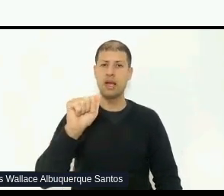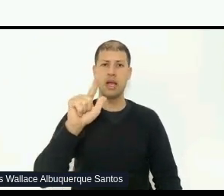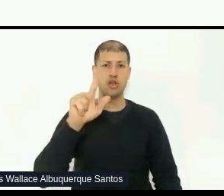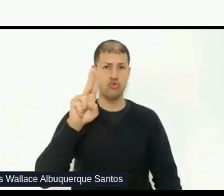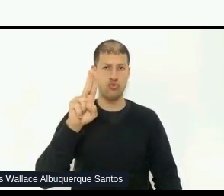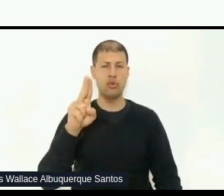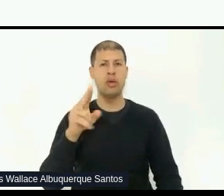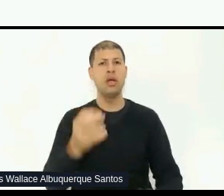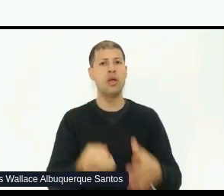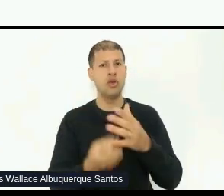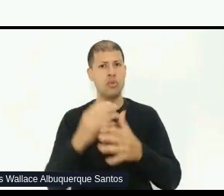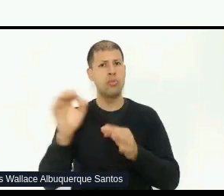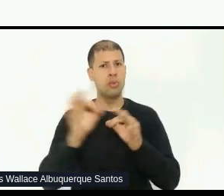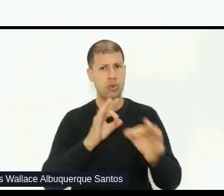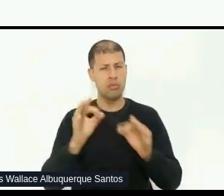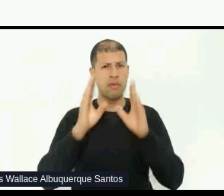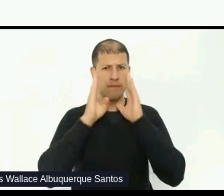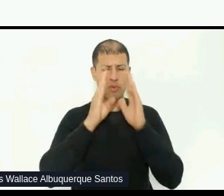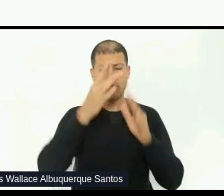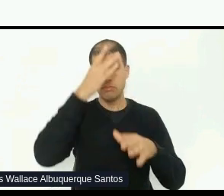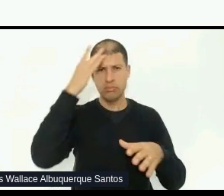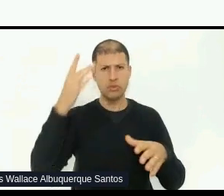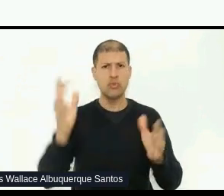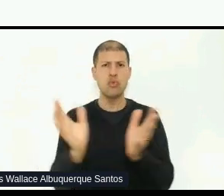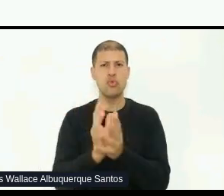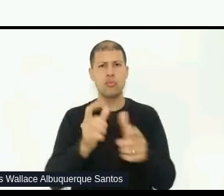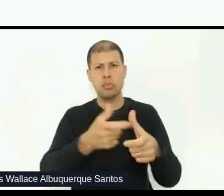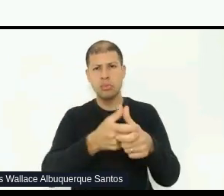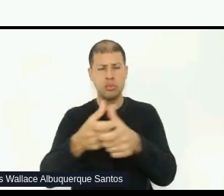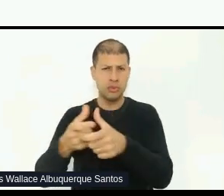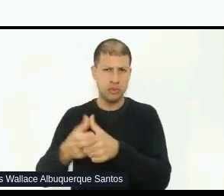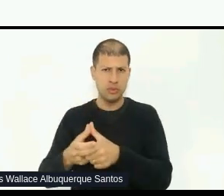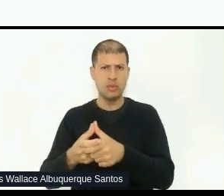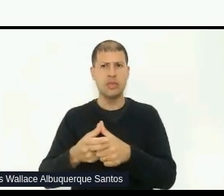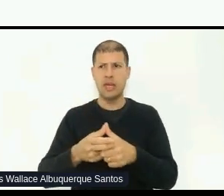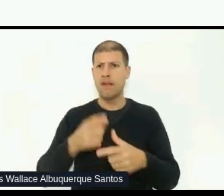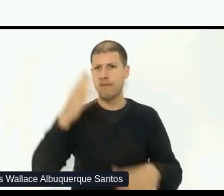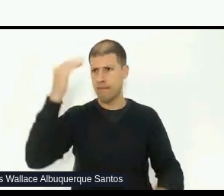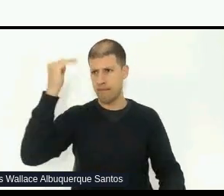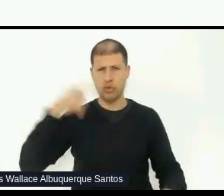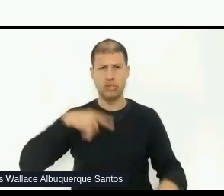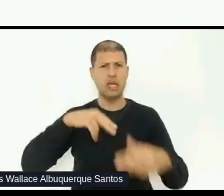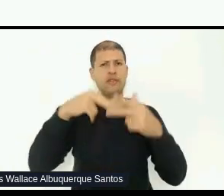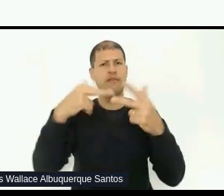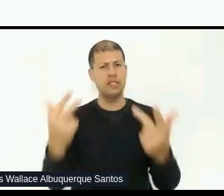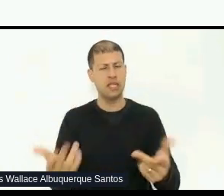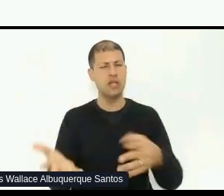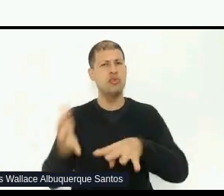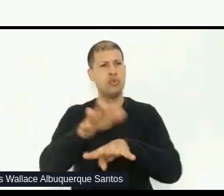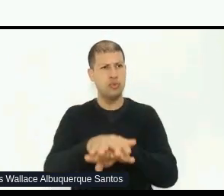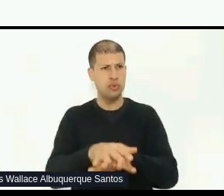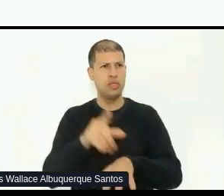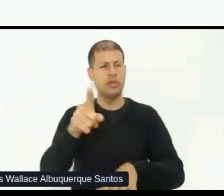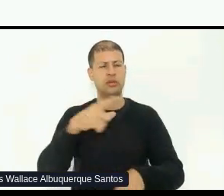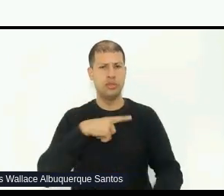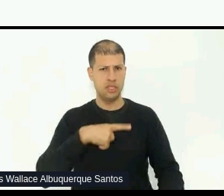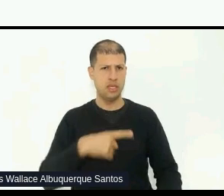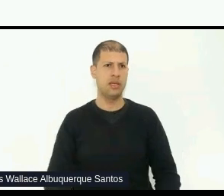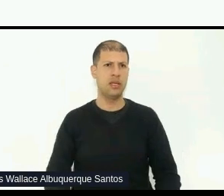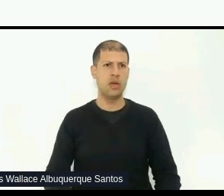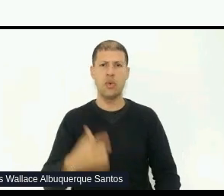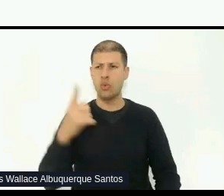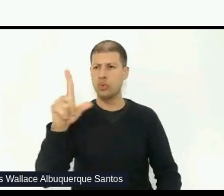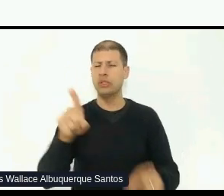de trainee dedicados a pessoas de grupos minorizados. A Magalu é uma empresa conhecida pela sua diversidade e inclusão. O próprio Mevitec aí tem também